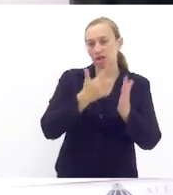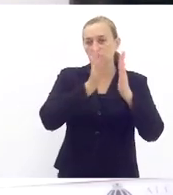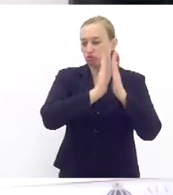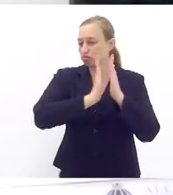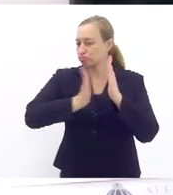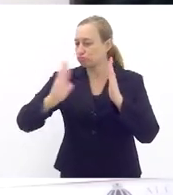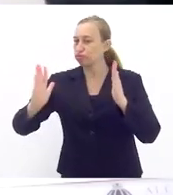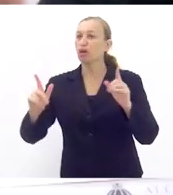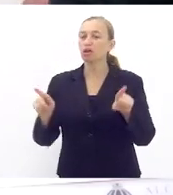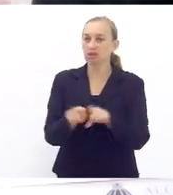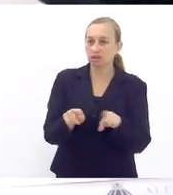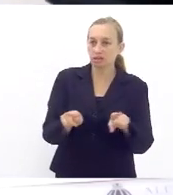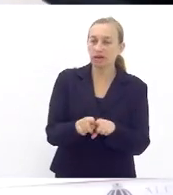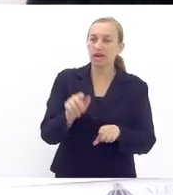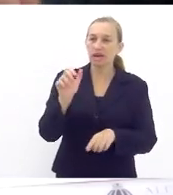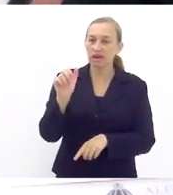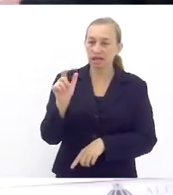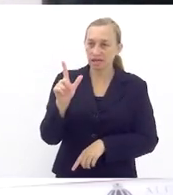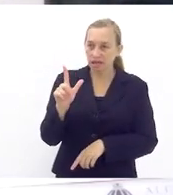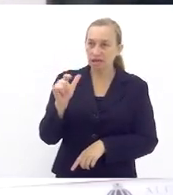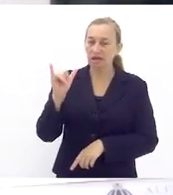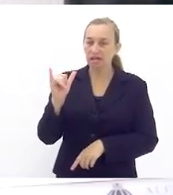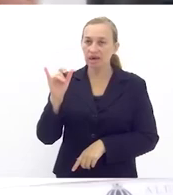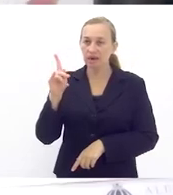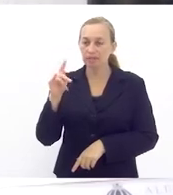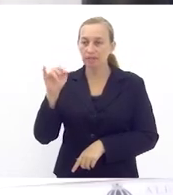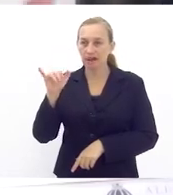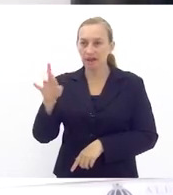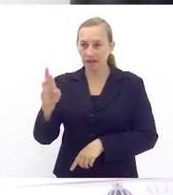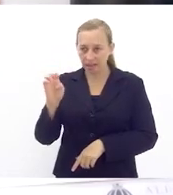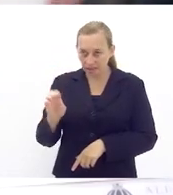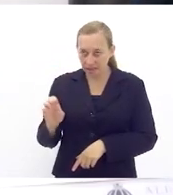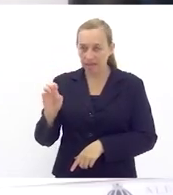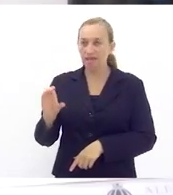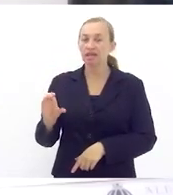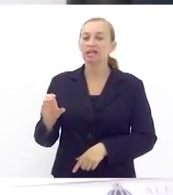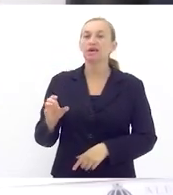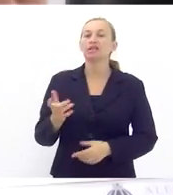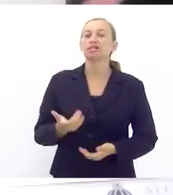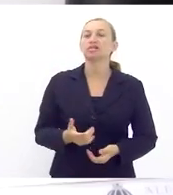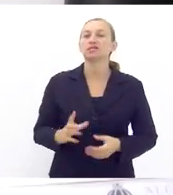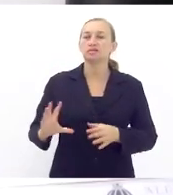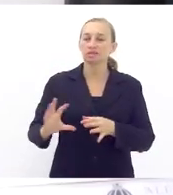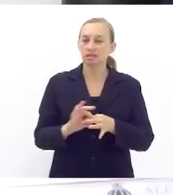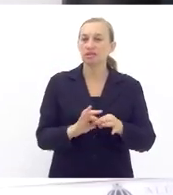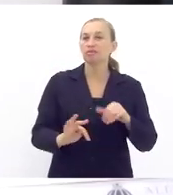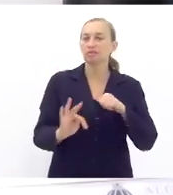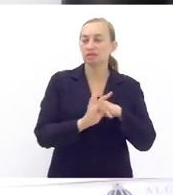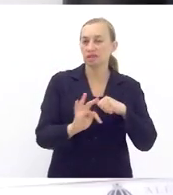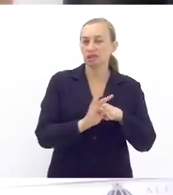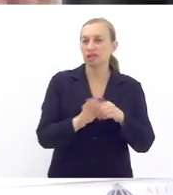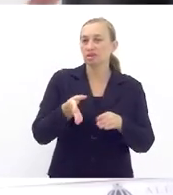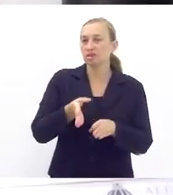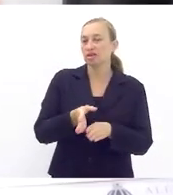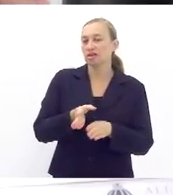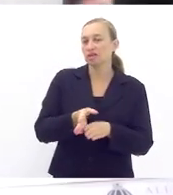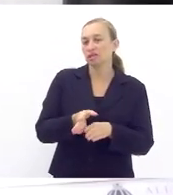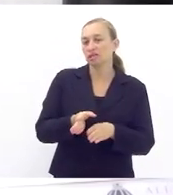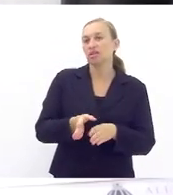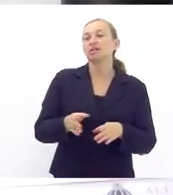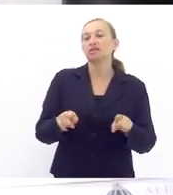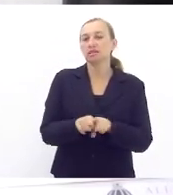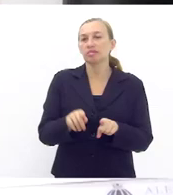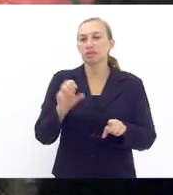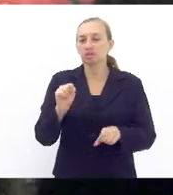além do inepac como a gente vinculado técnico para auxiliar nessa questão nós temos também a